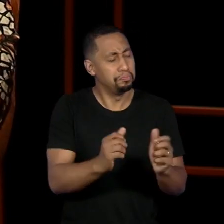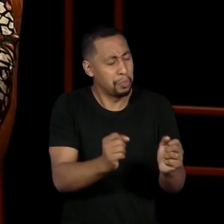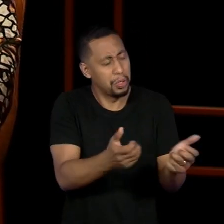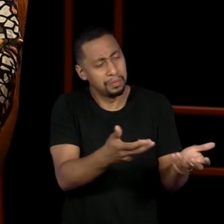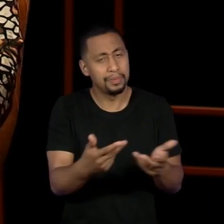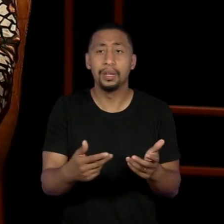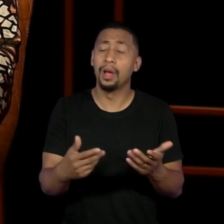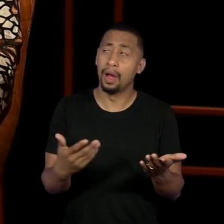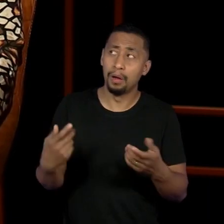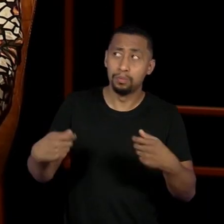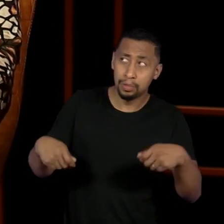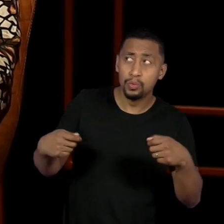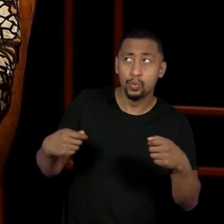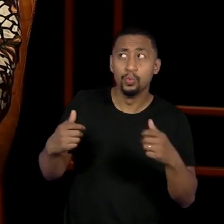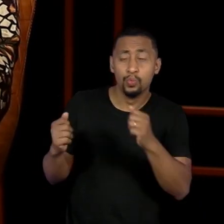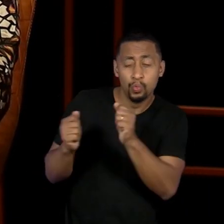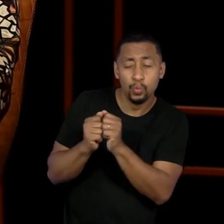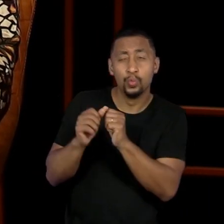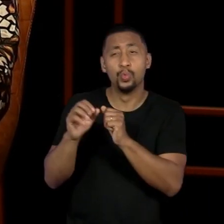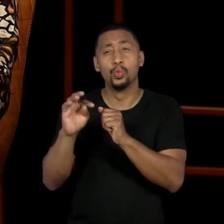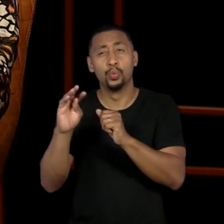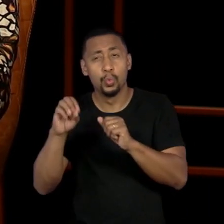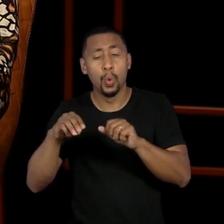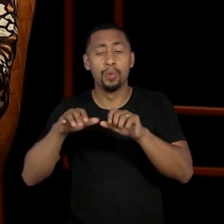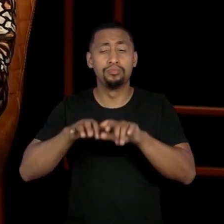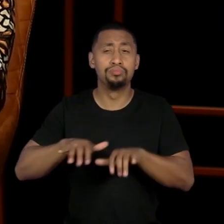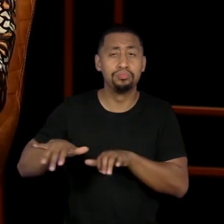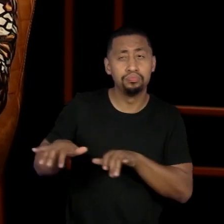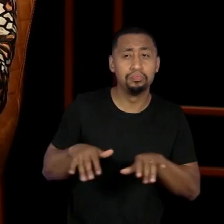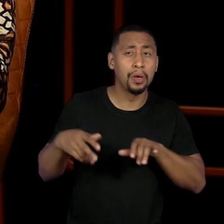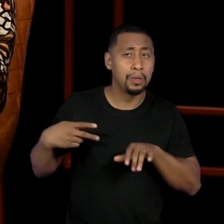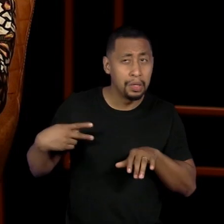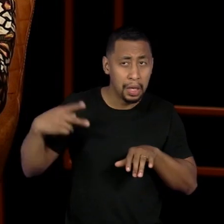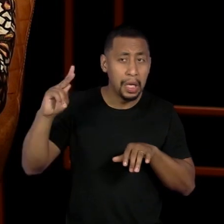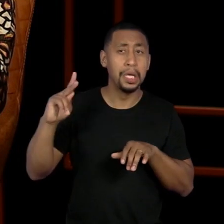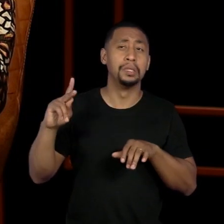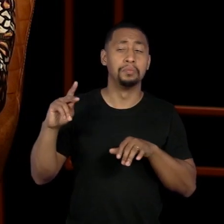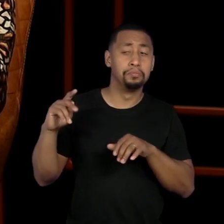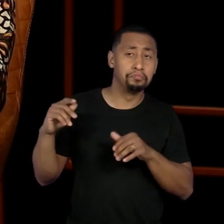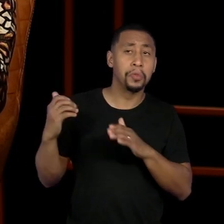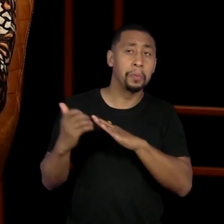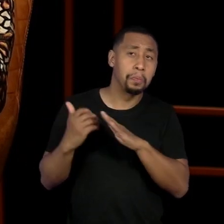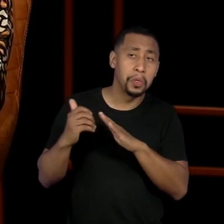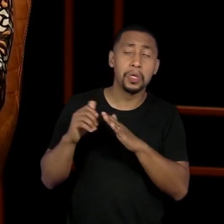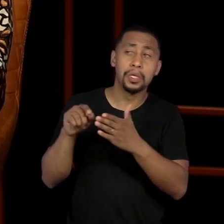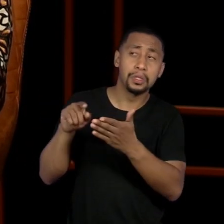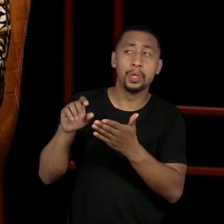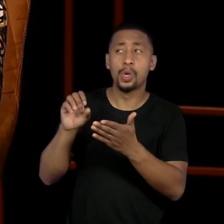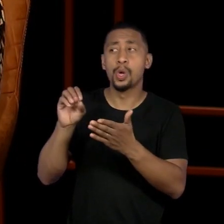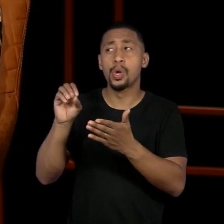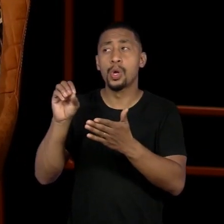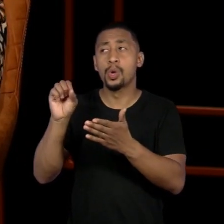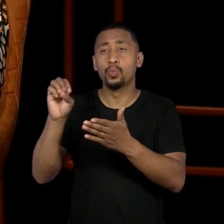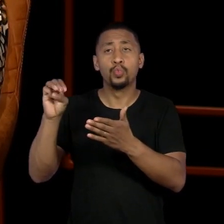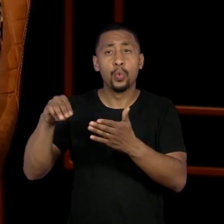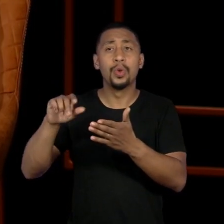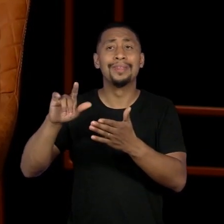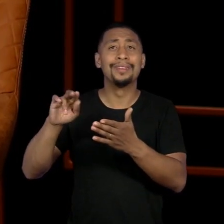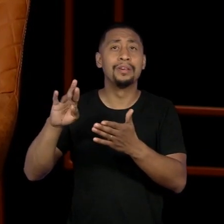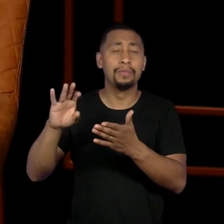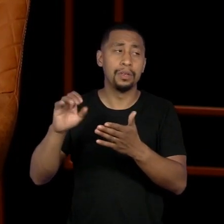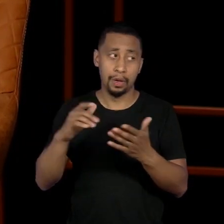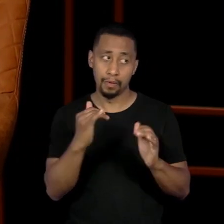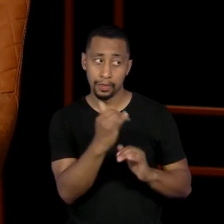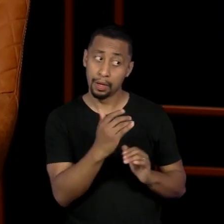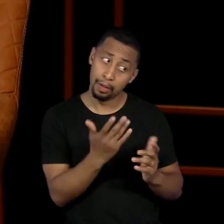eu preciso gravar aqui com o Tom, no piano dele, aí na Som Livre. Tudo bem, eu dou uma tarde, mas eu